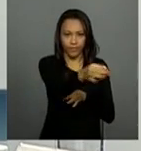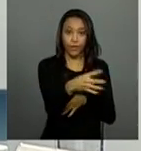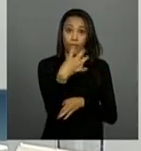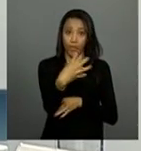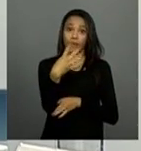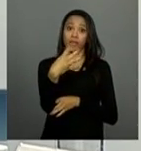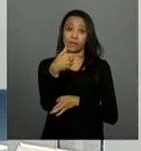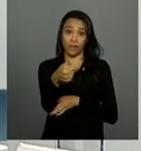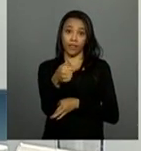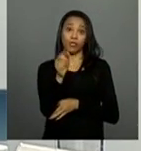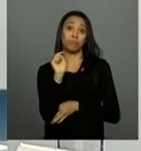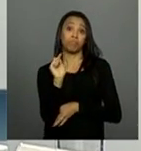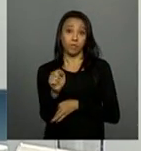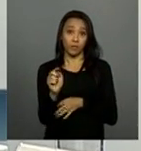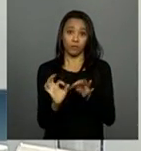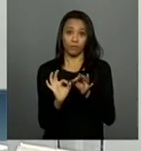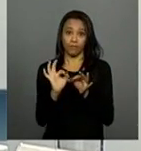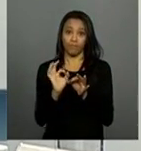47 mil hectares. E